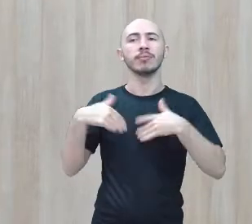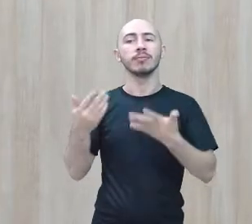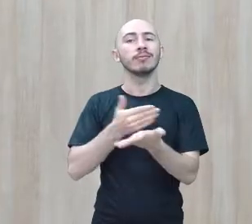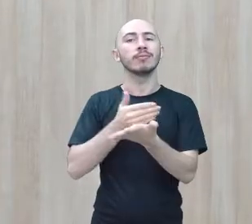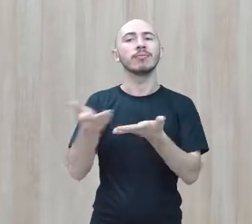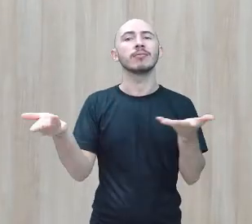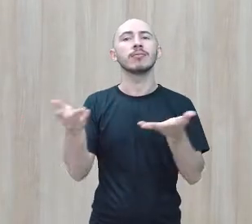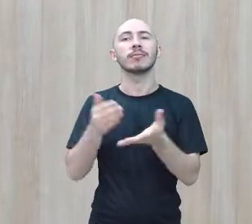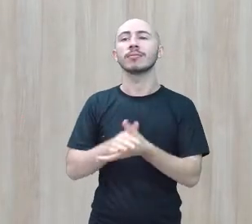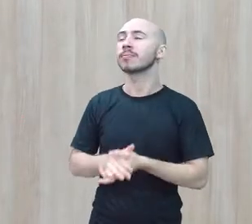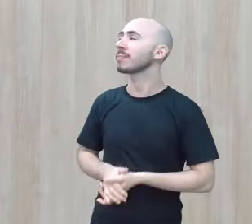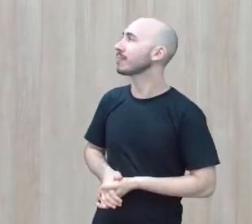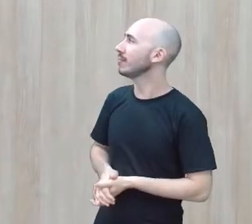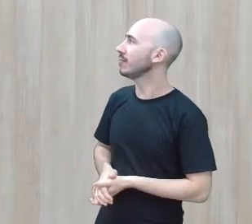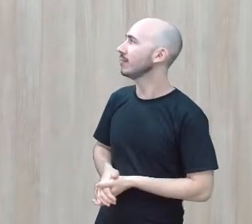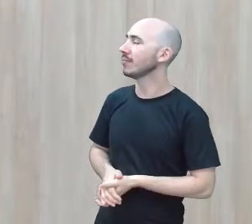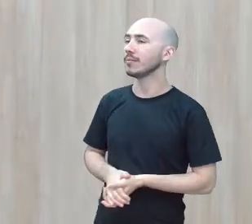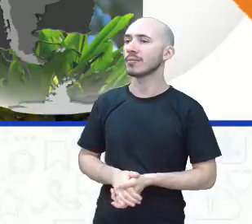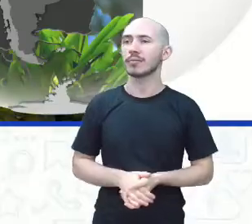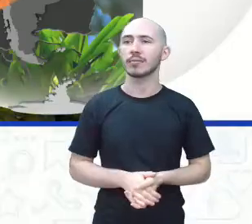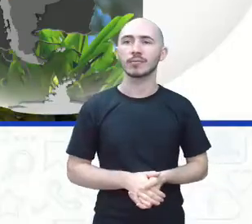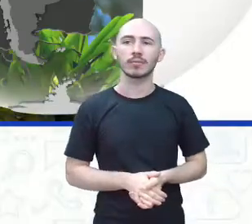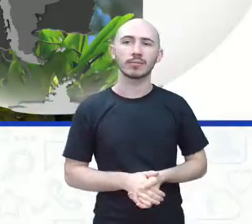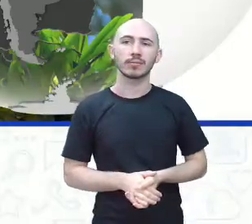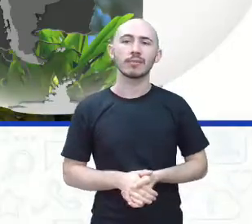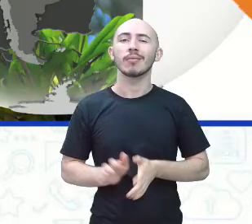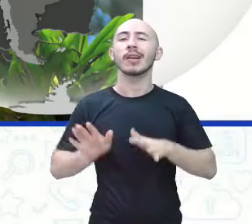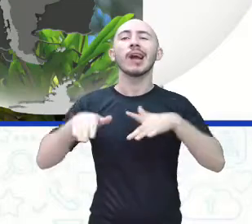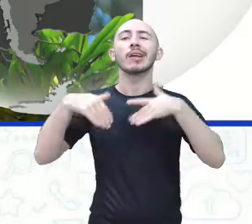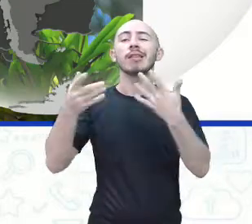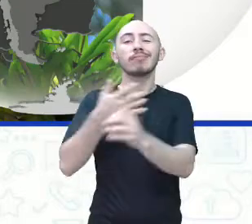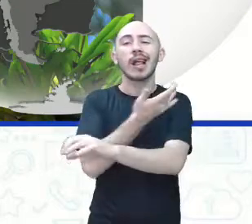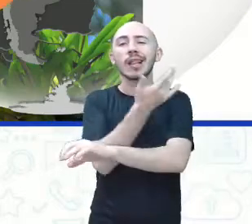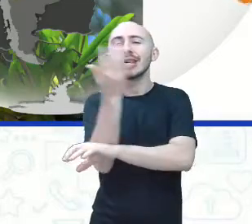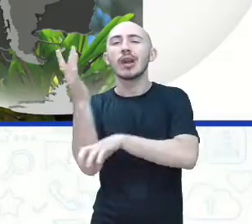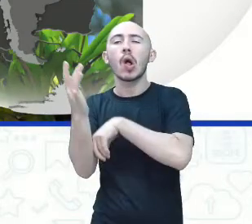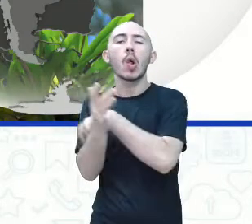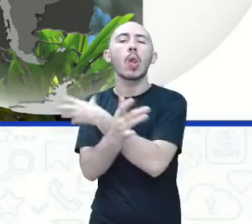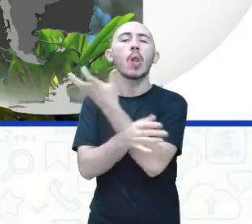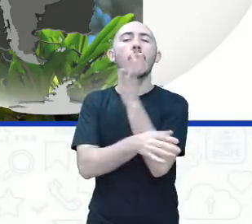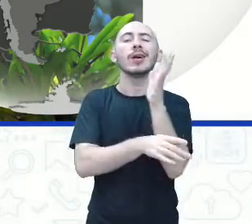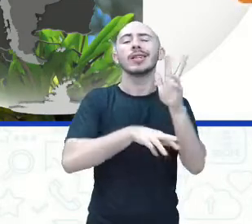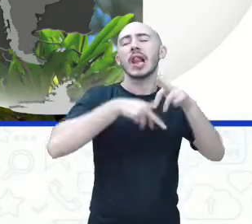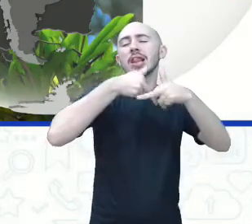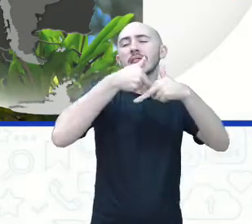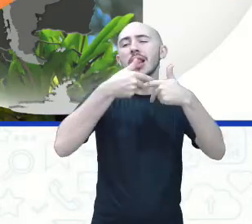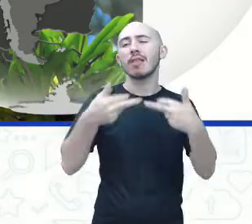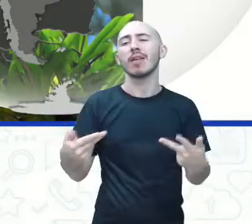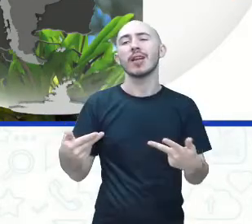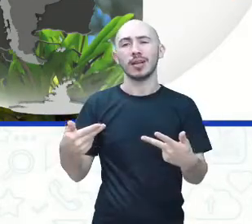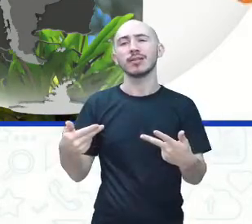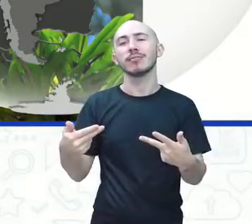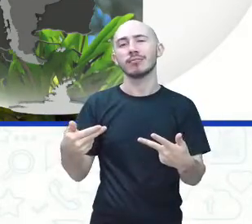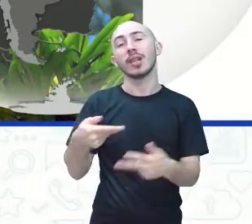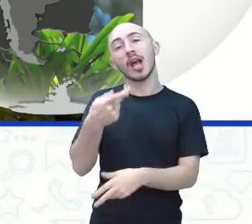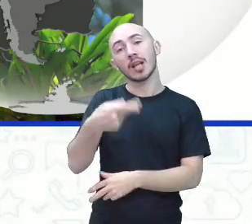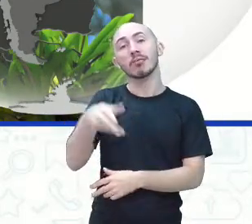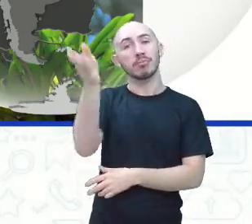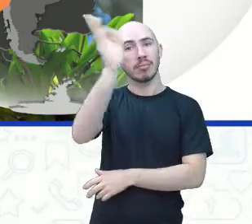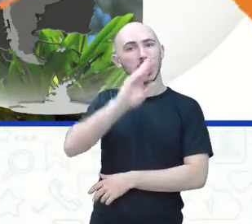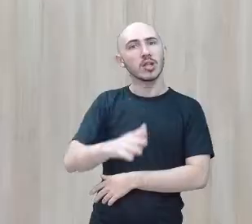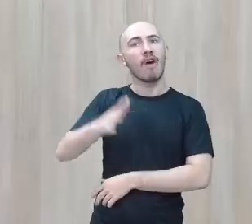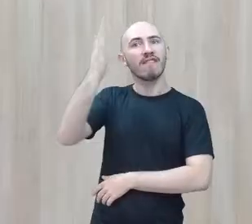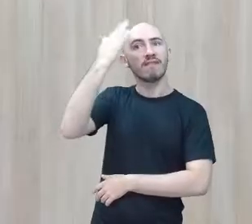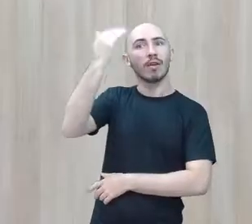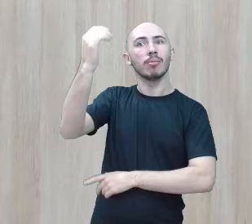aí vendo a questão das nossas riquezas naturais. O Brasil é conhecido mundialmente como o